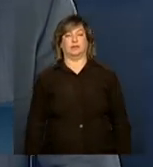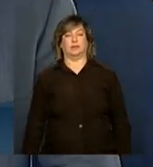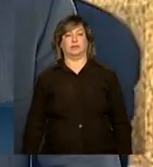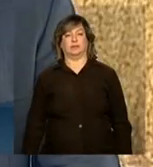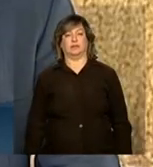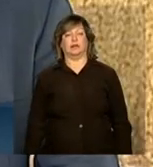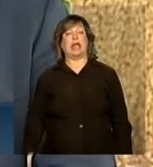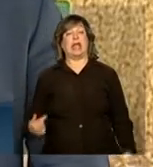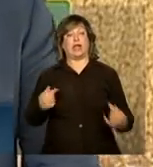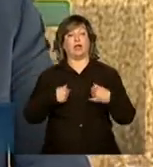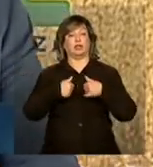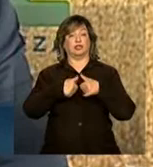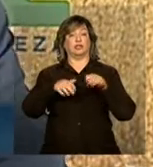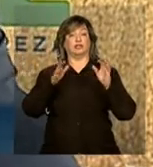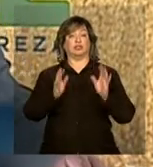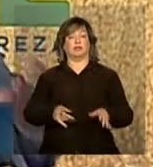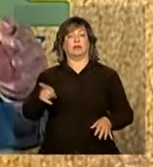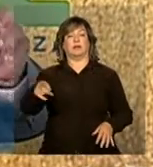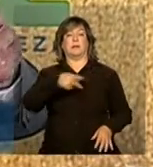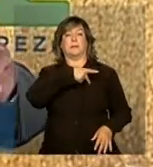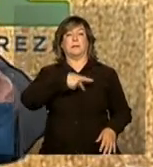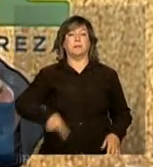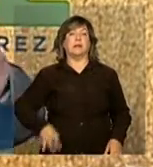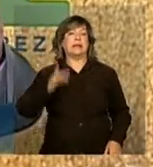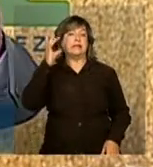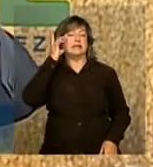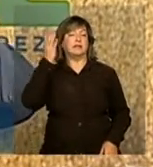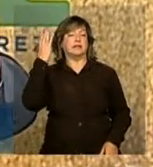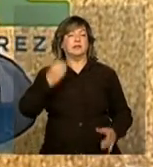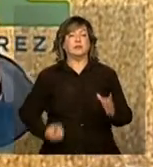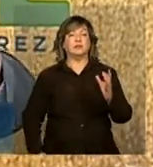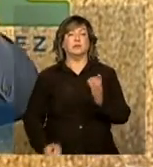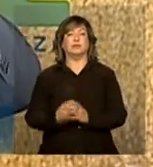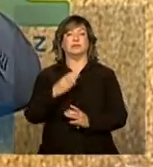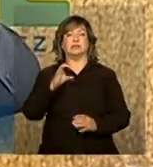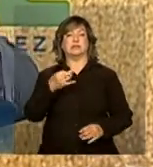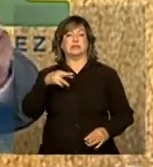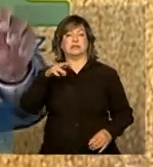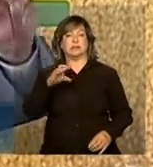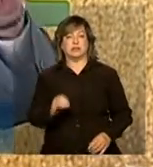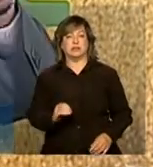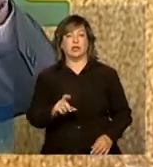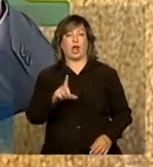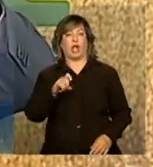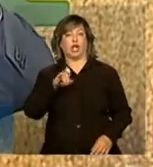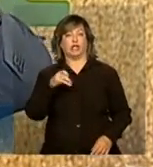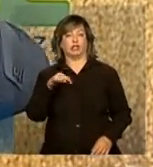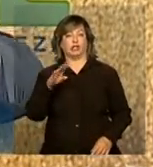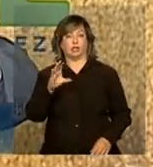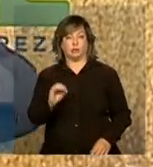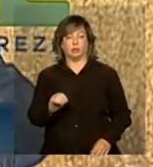Estive ao lado da presidenta Dilma na inauguração do centro logístico quando a ferrovia